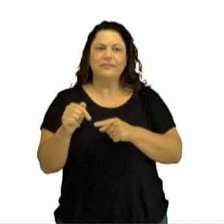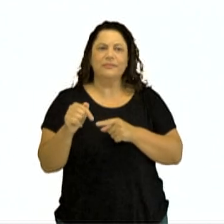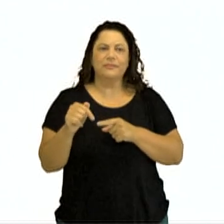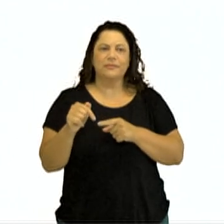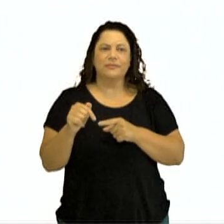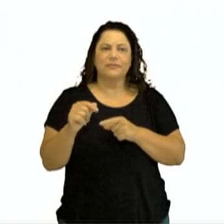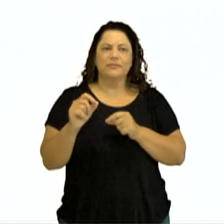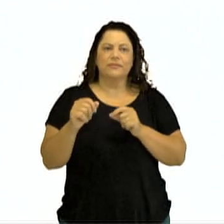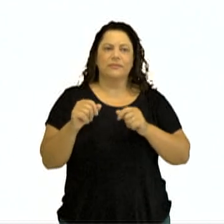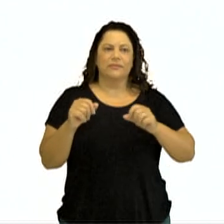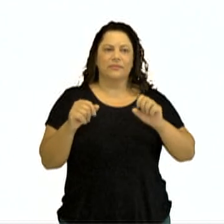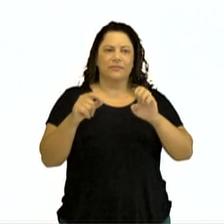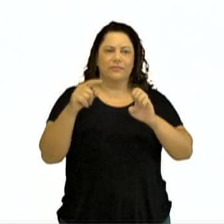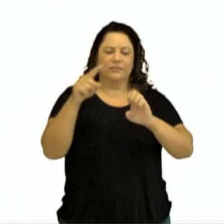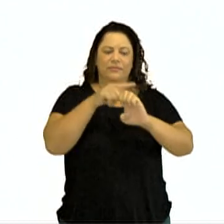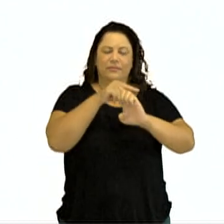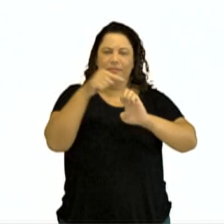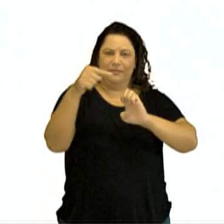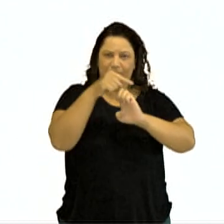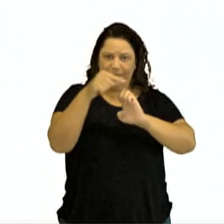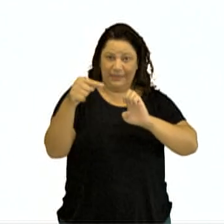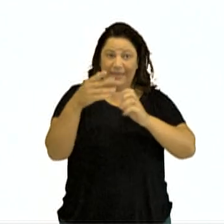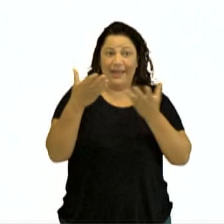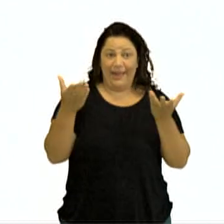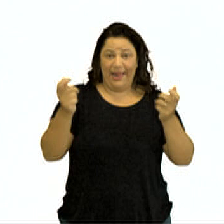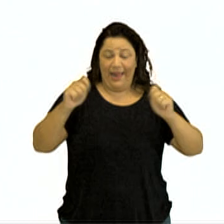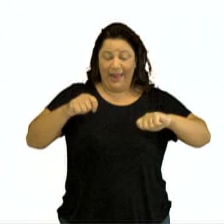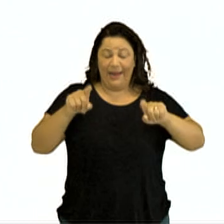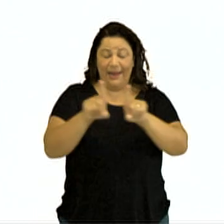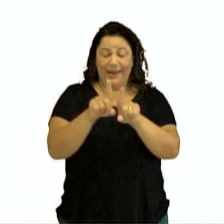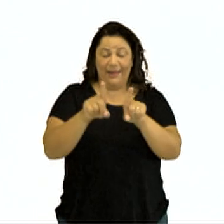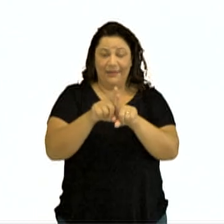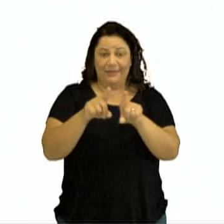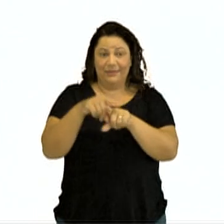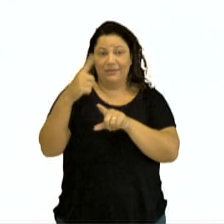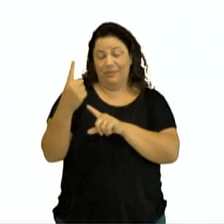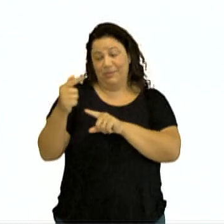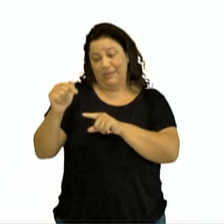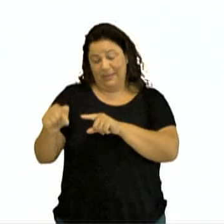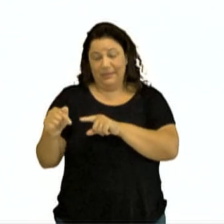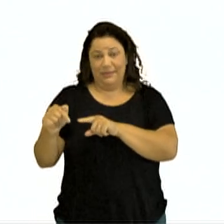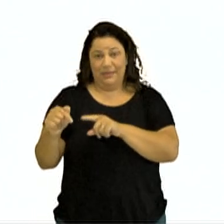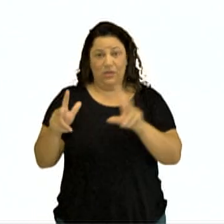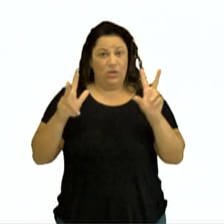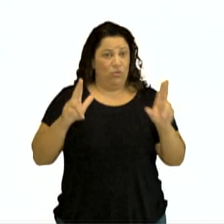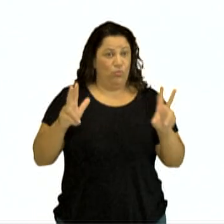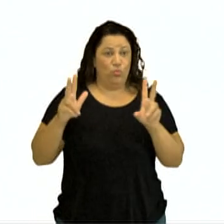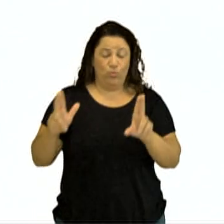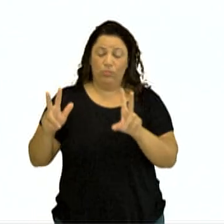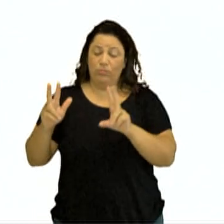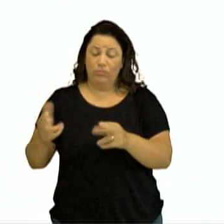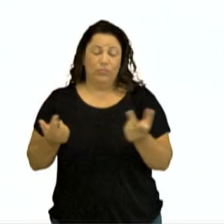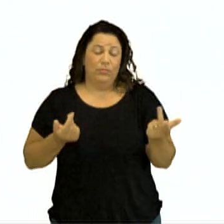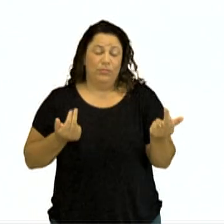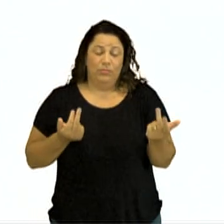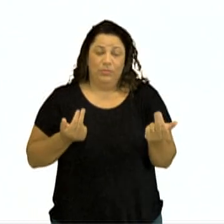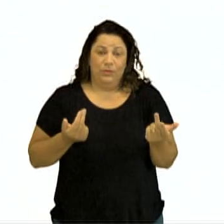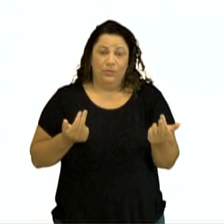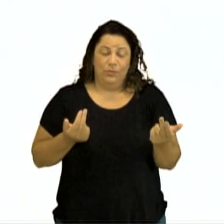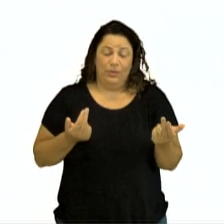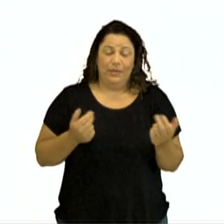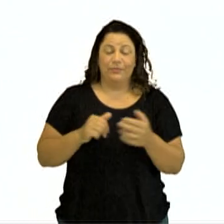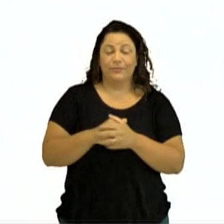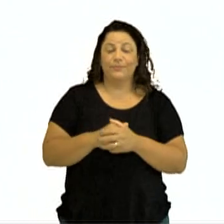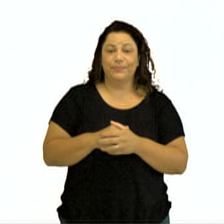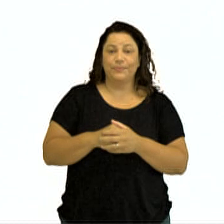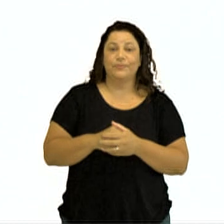elétrons, ó, elétron negativo, também é 17. O número atômico, prótons e elétrons é o mesmo número quando o átomo está